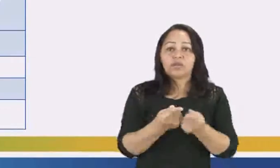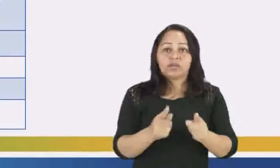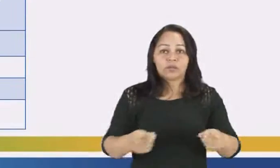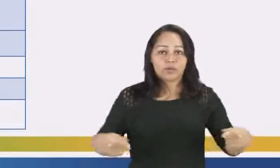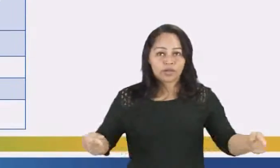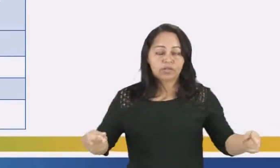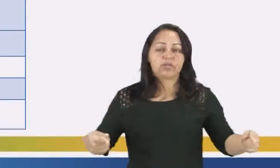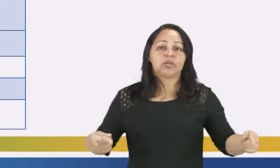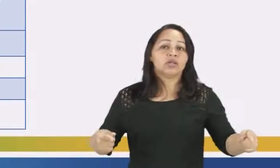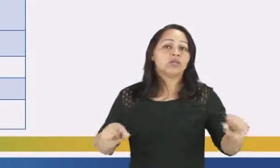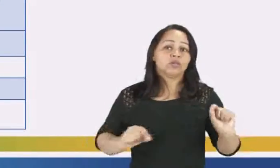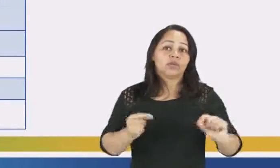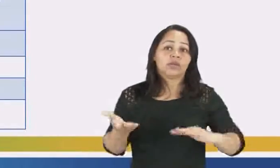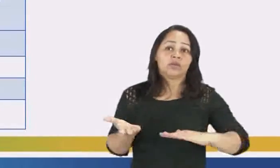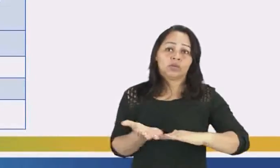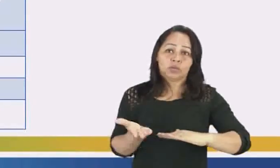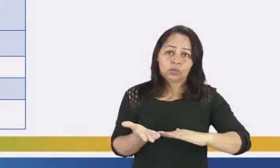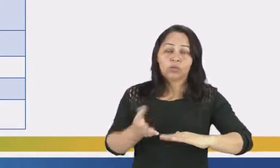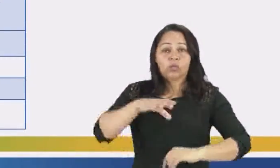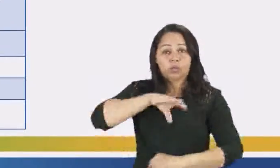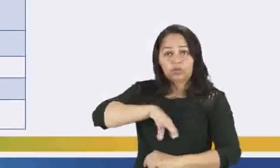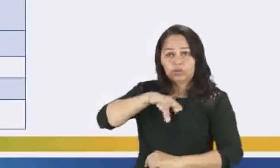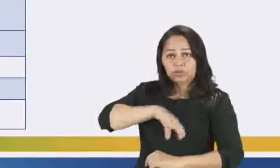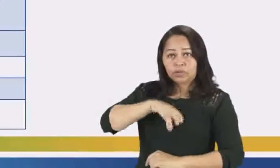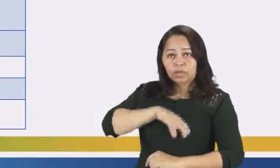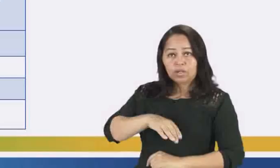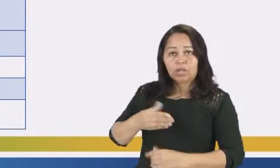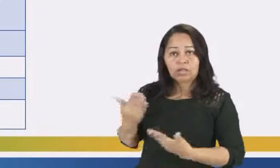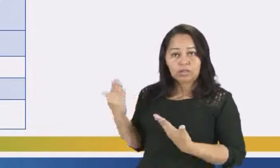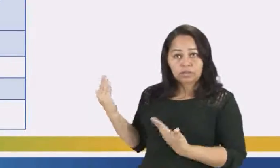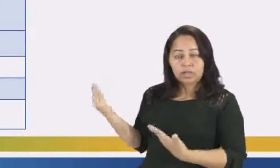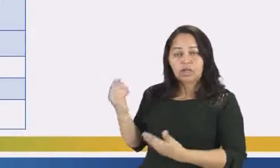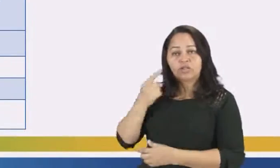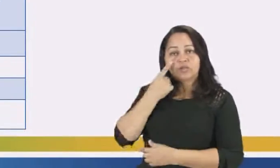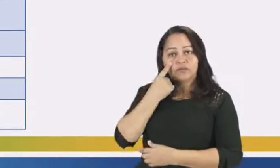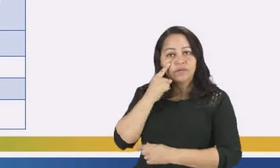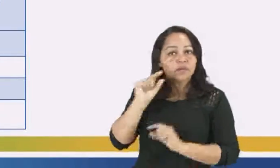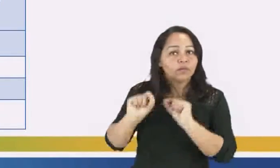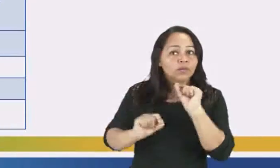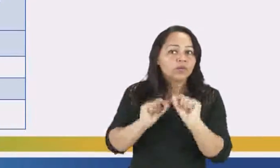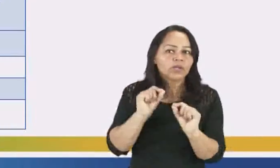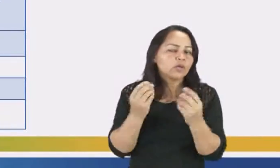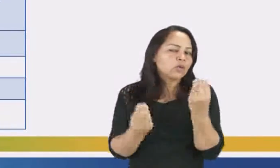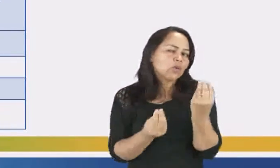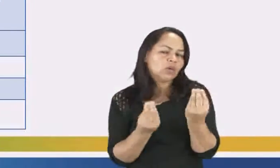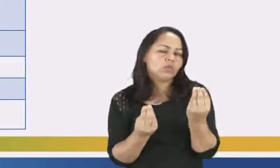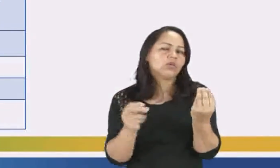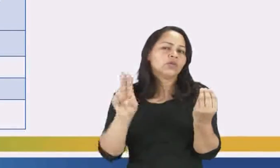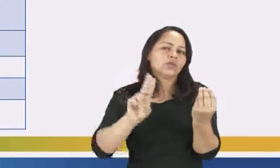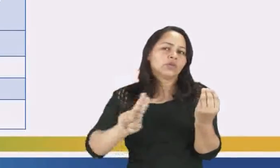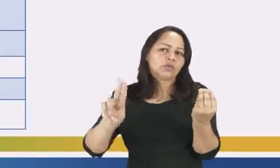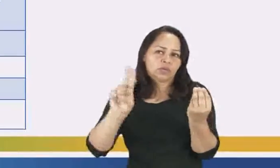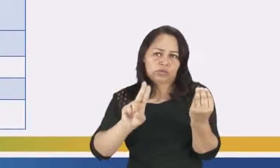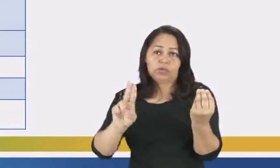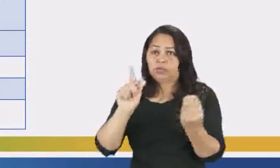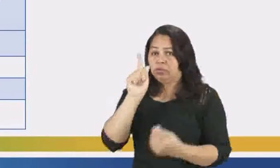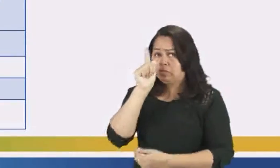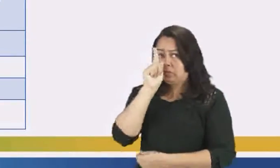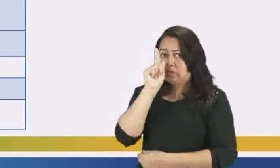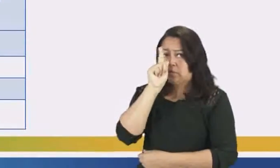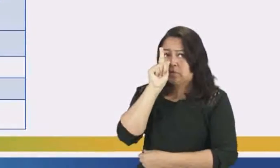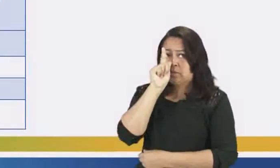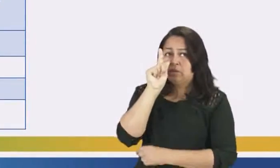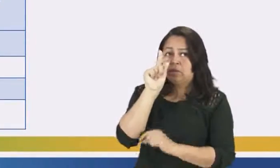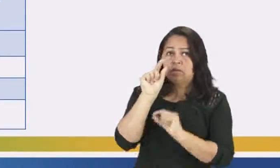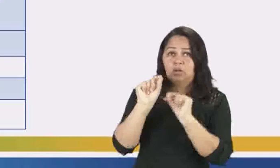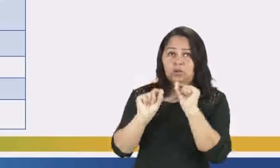a capacidade de mostrar um objeto sem nomeá-lo, a chamada função deitica, que vem do grego